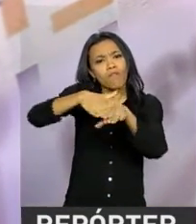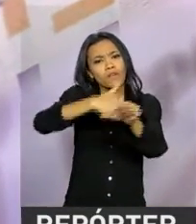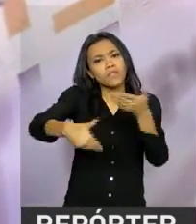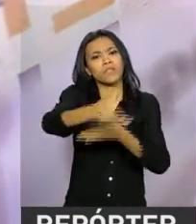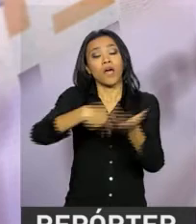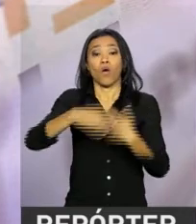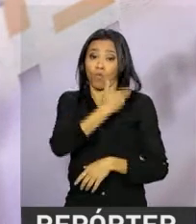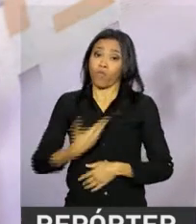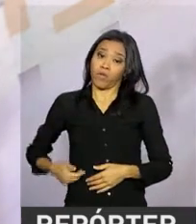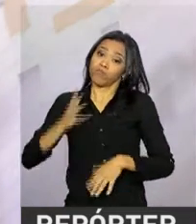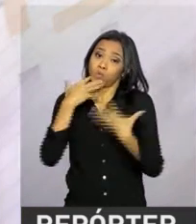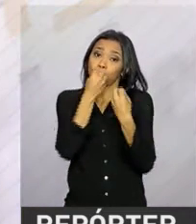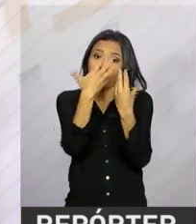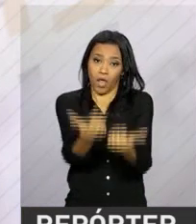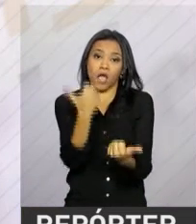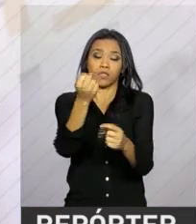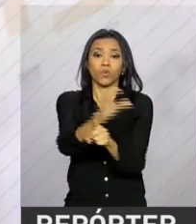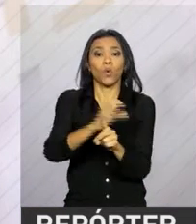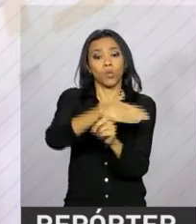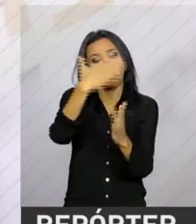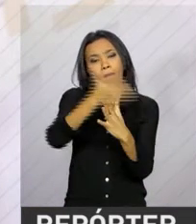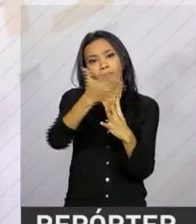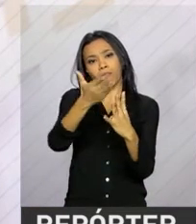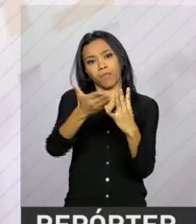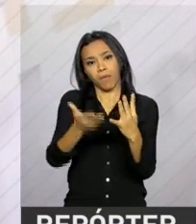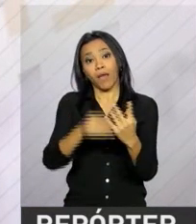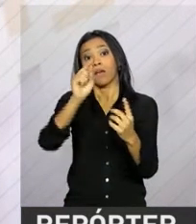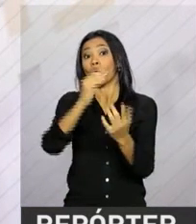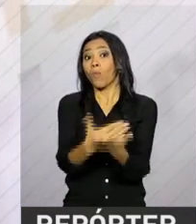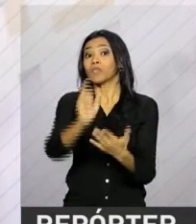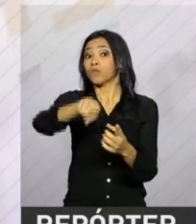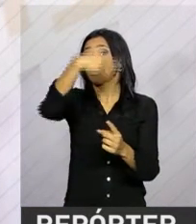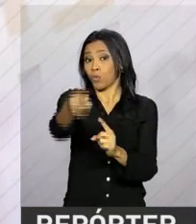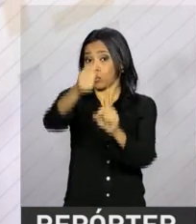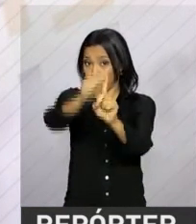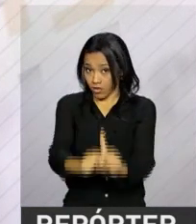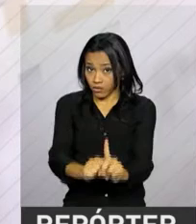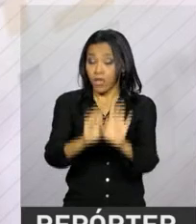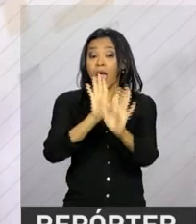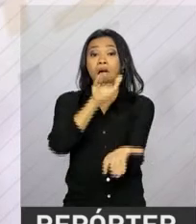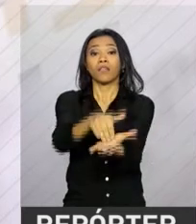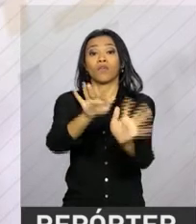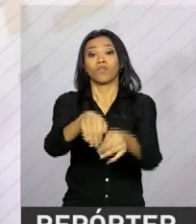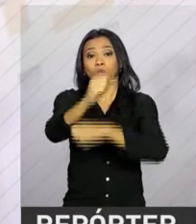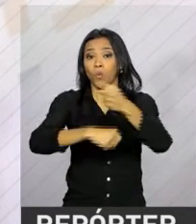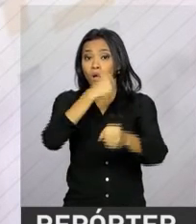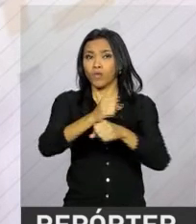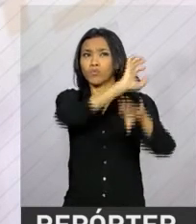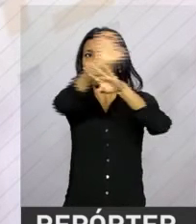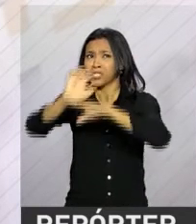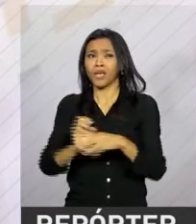cronograma de pagamento para dois anos a partir do mês que vem até o fim do ano os estados estão liberados de